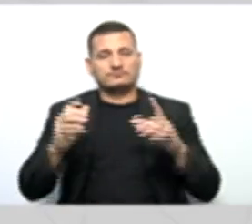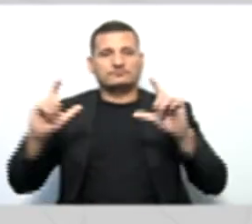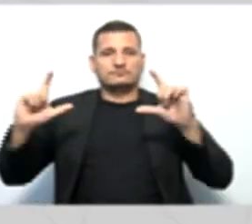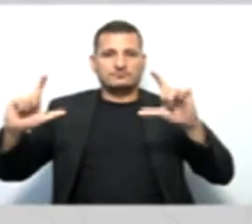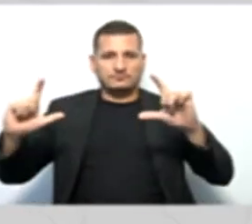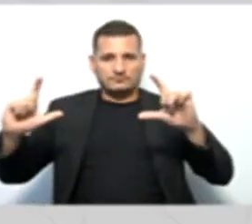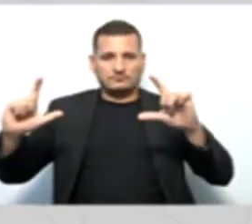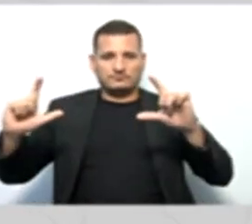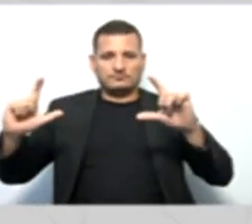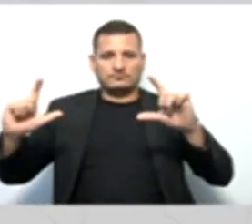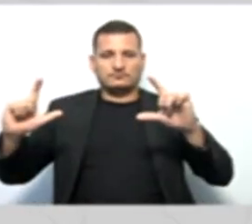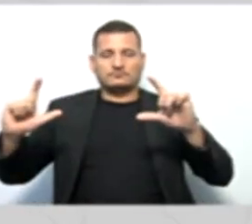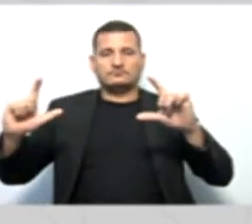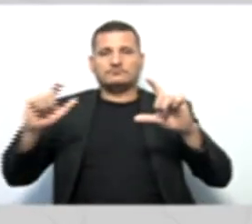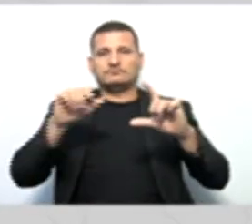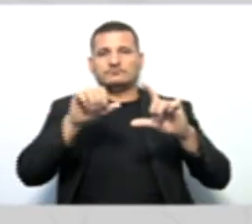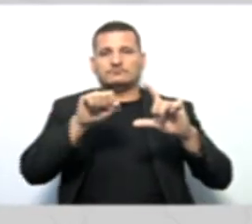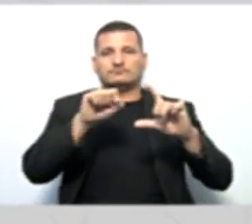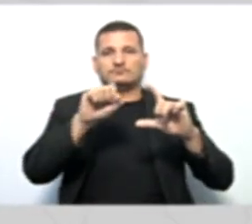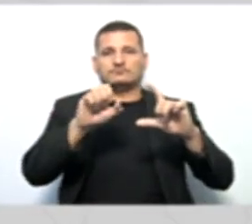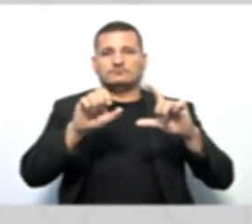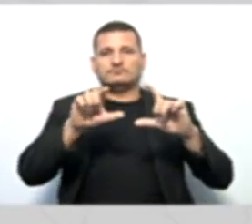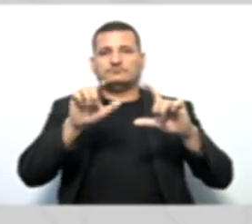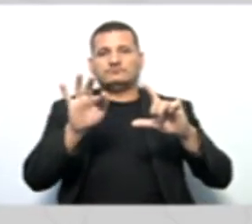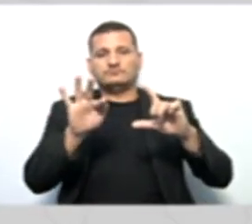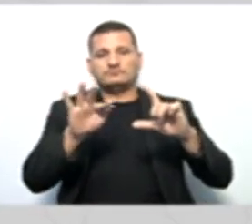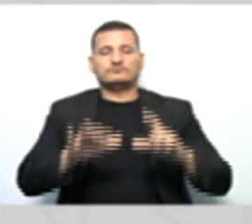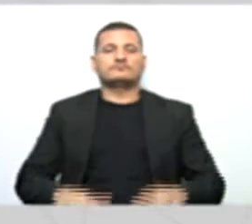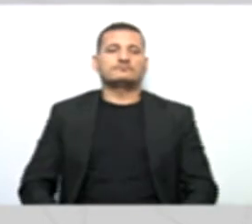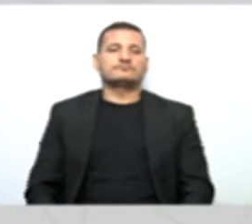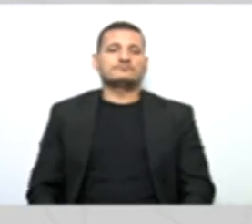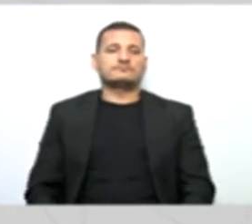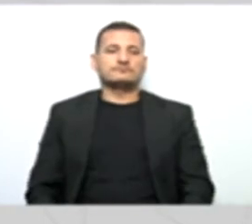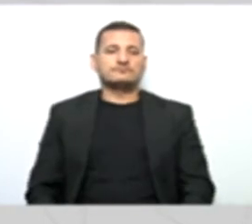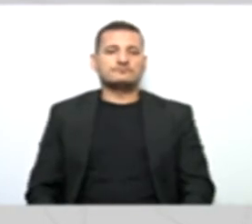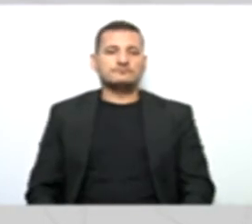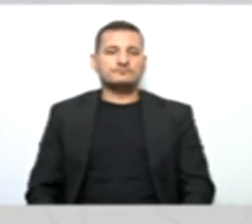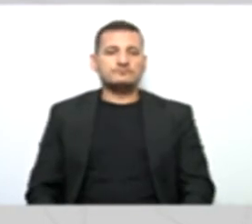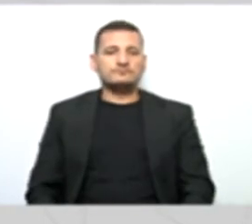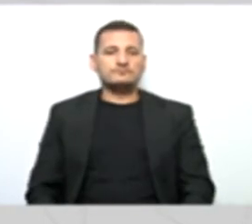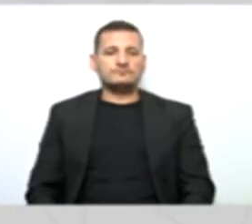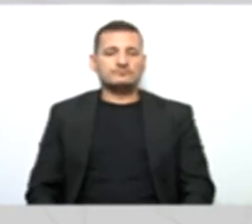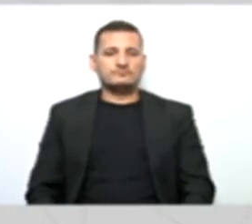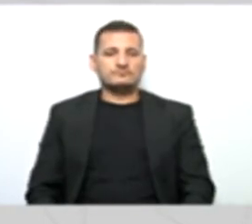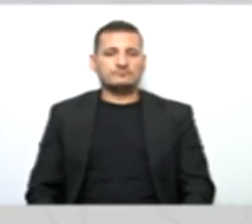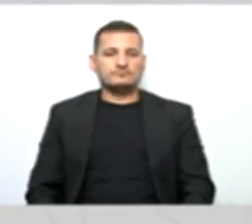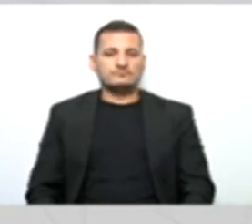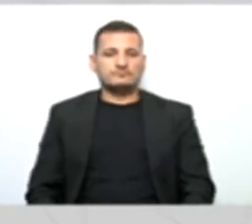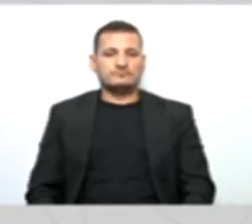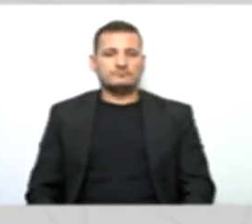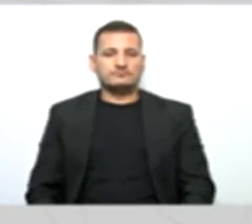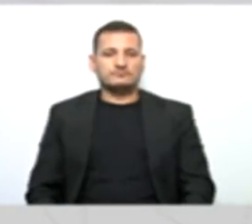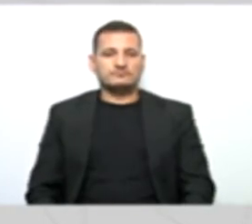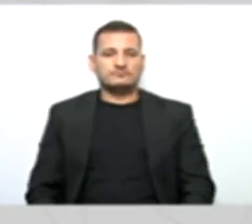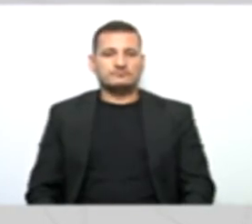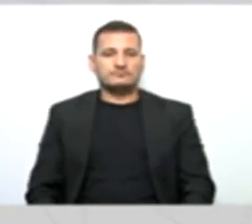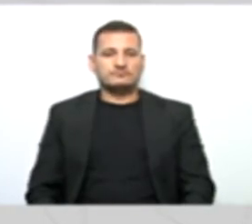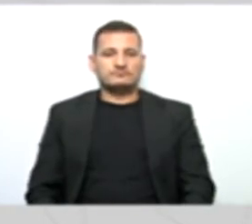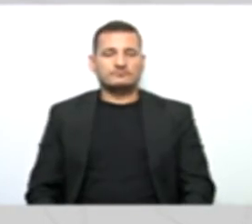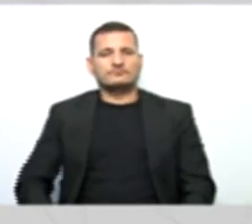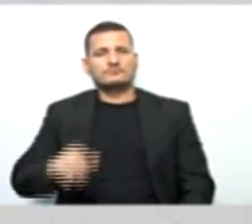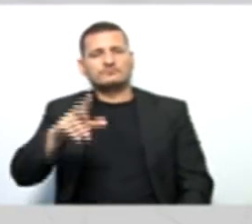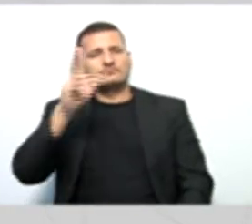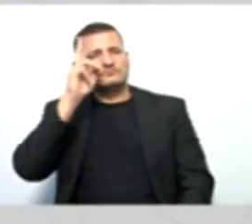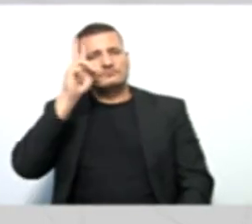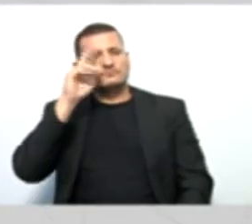aqui para o self, para dizer que tudo aqui que vai ser recebido pertence a essa classe. Lembra quais